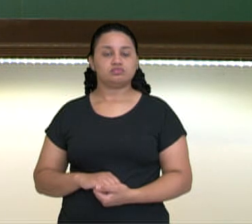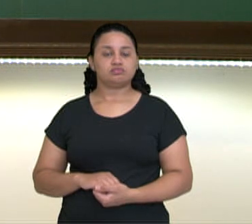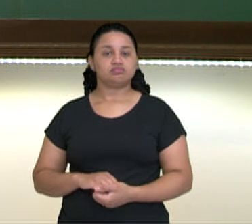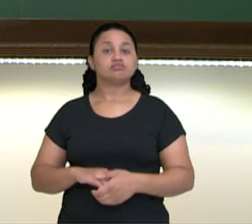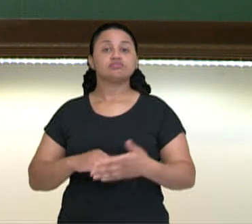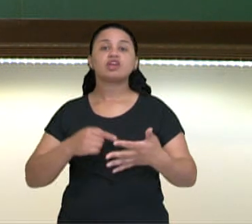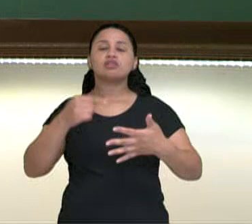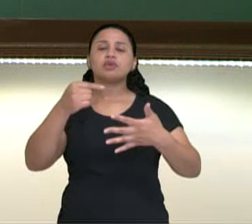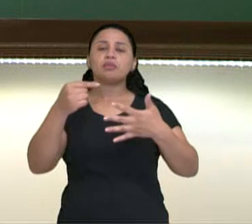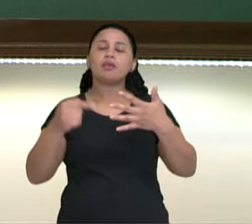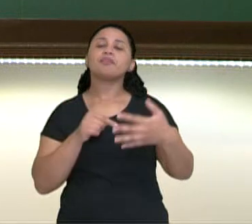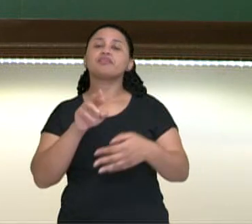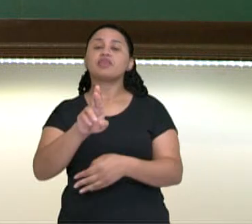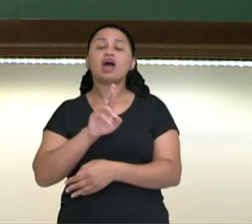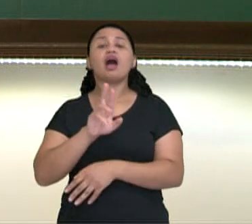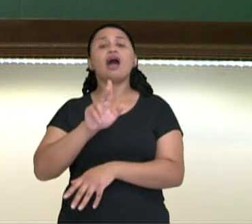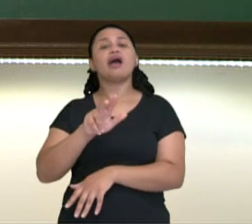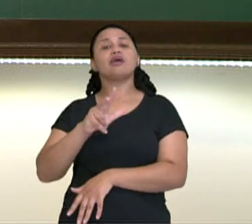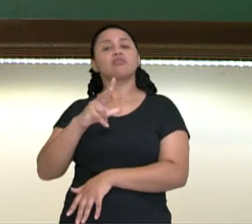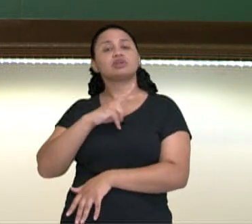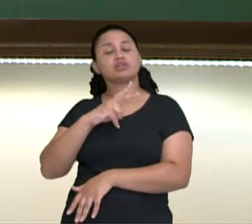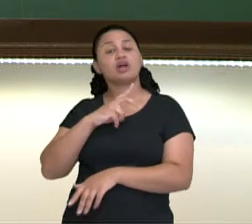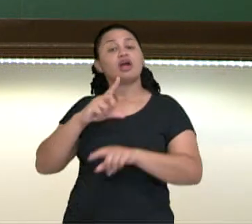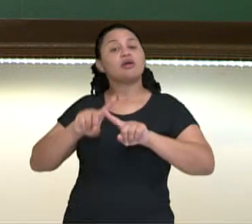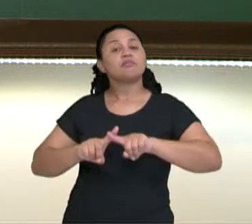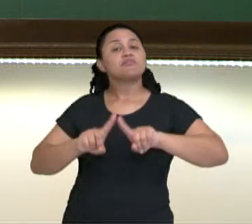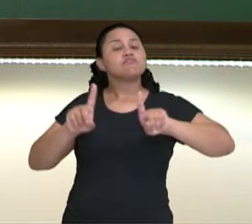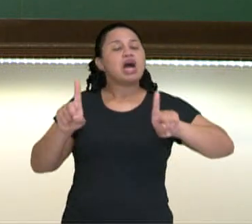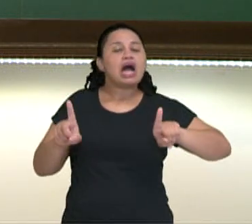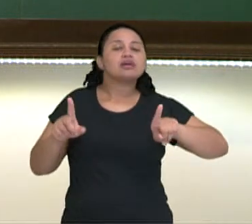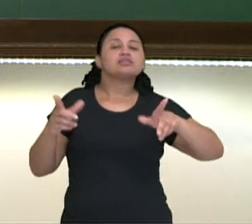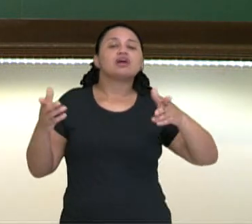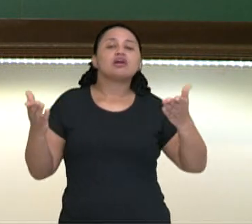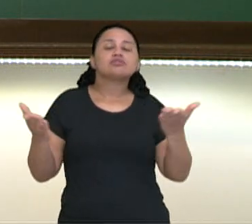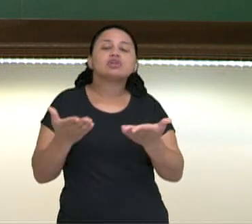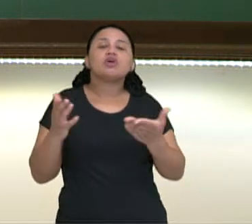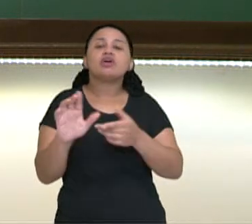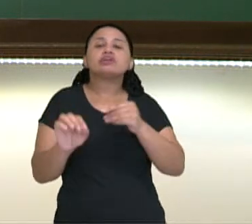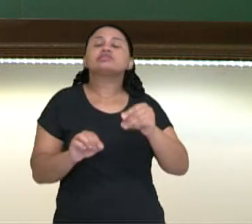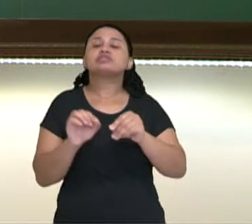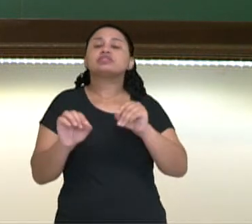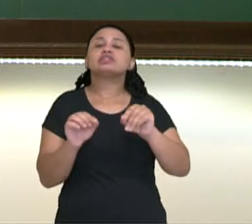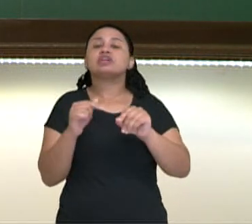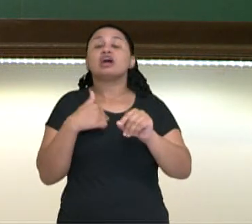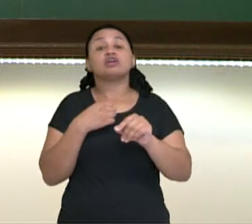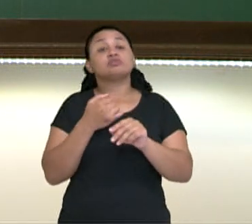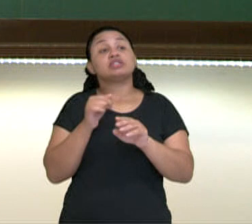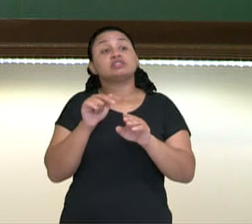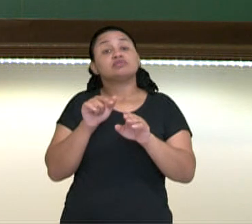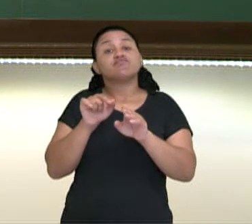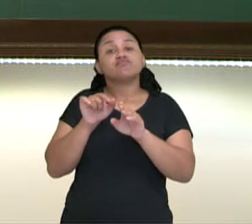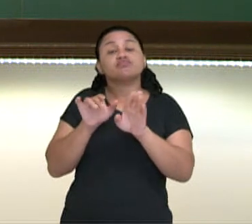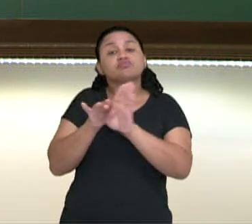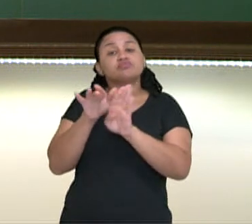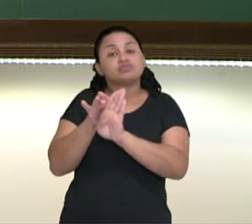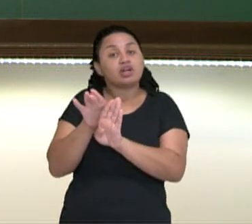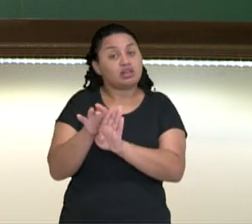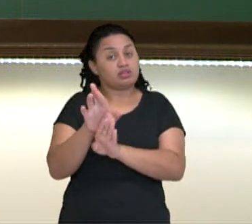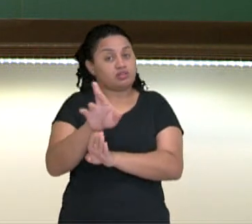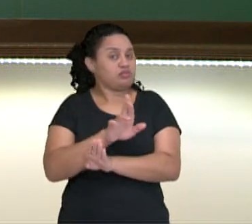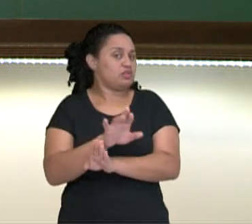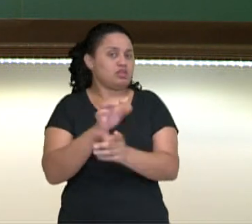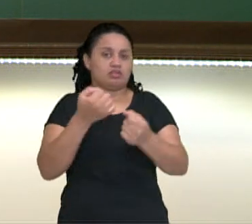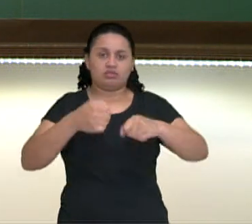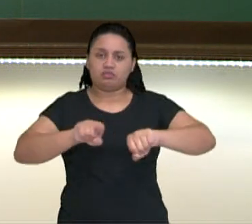Essas respostas são pessoais, tá? Mas eu vou passar ali para vocês umas sugestões de resposta. Você não